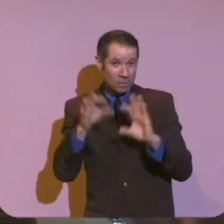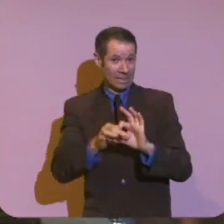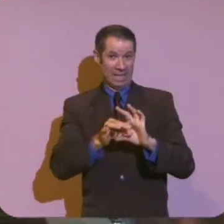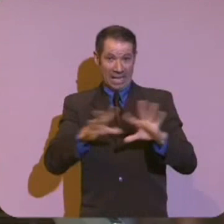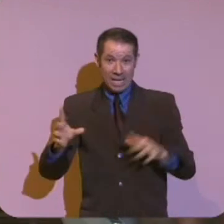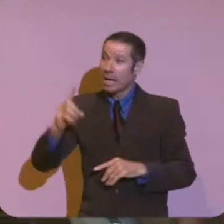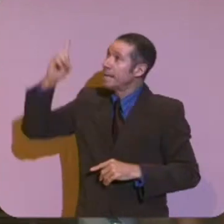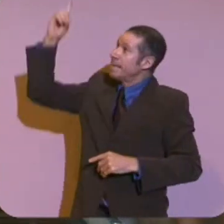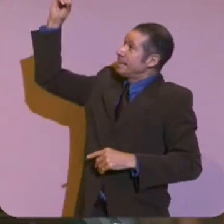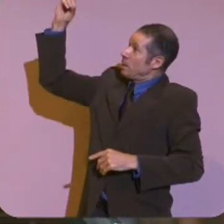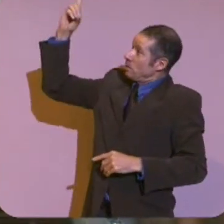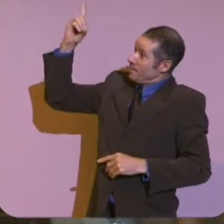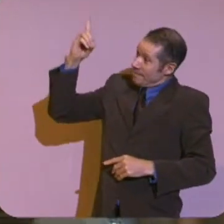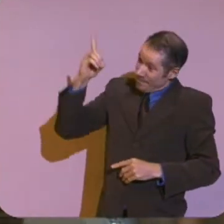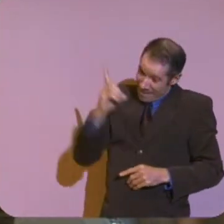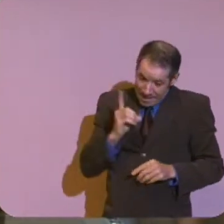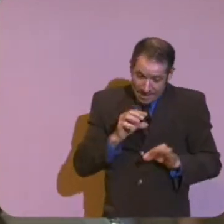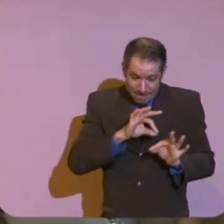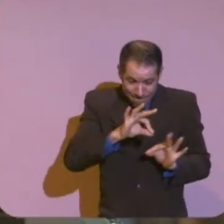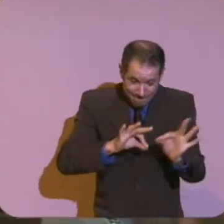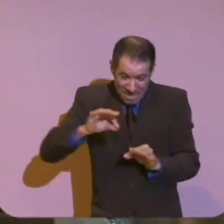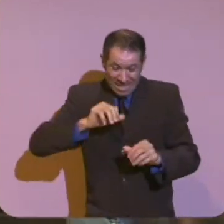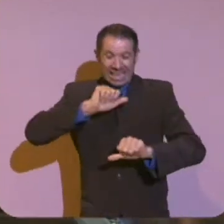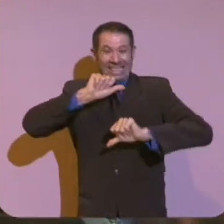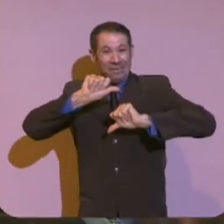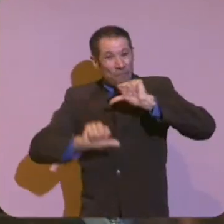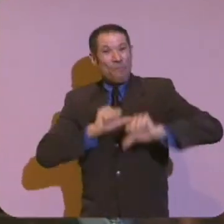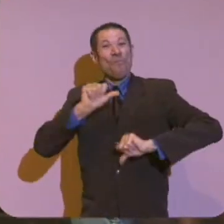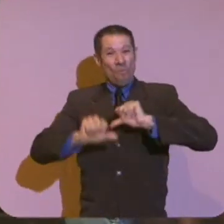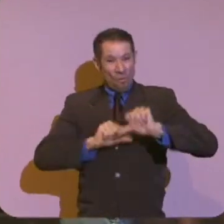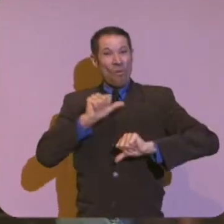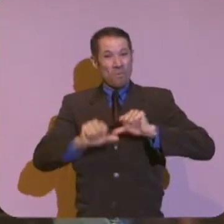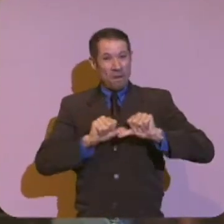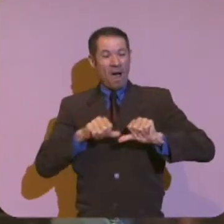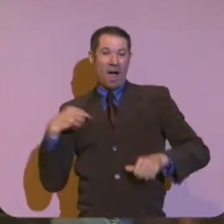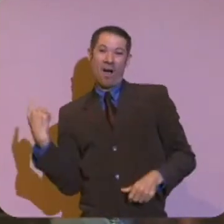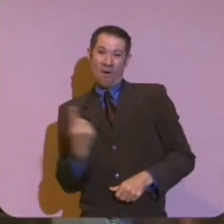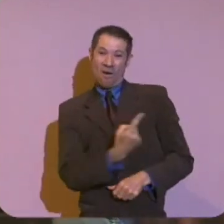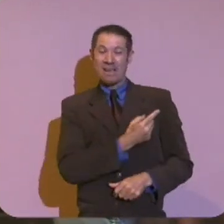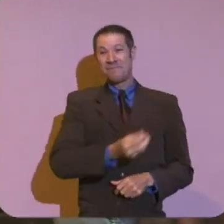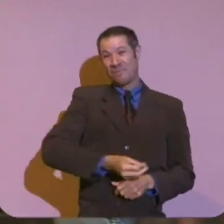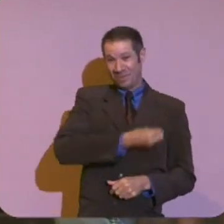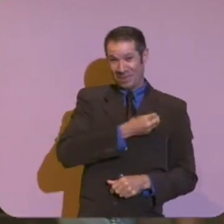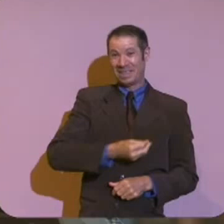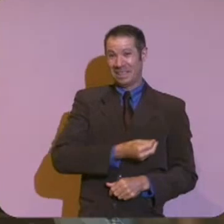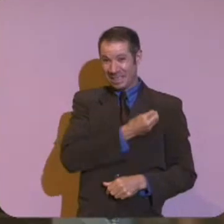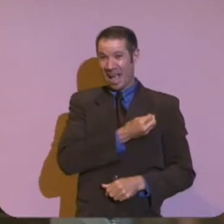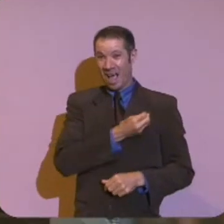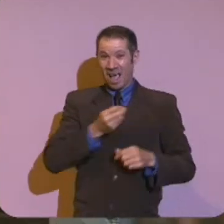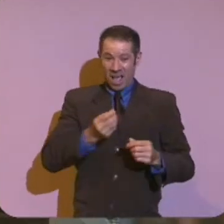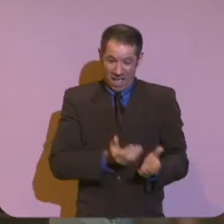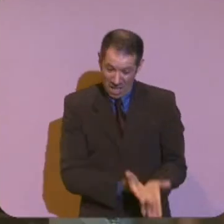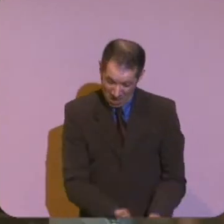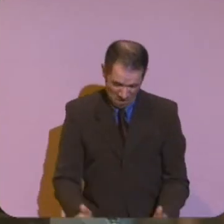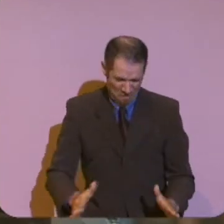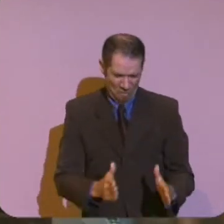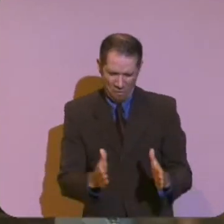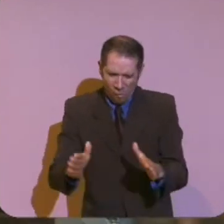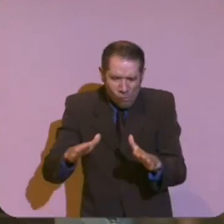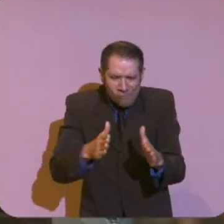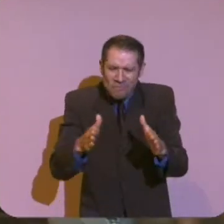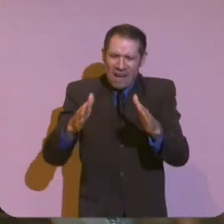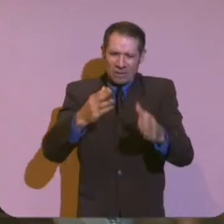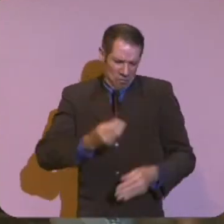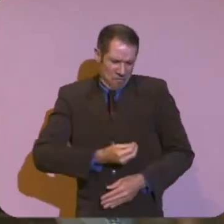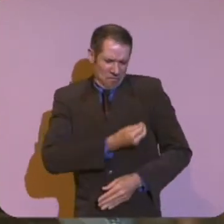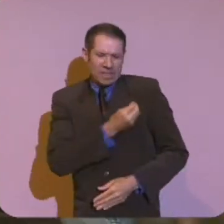oleiro trabalhar, ele transforma a nossa vida em vaso de honra, e um